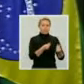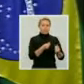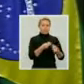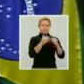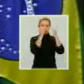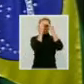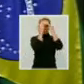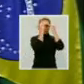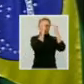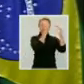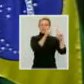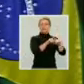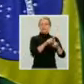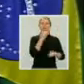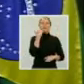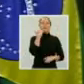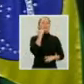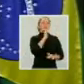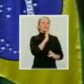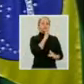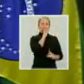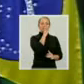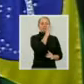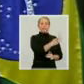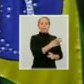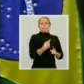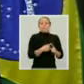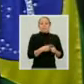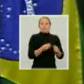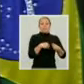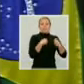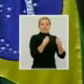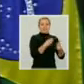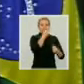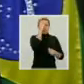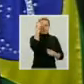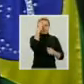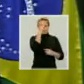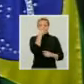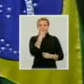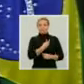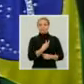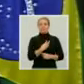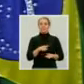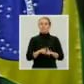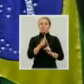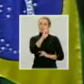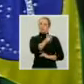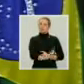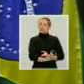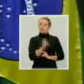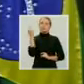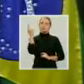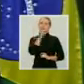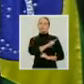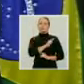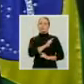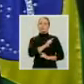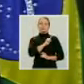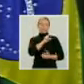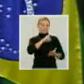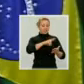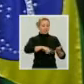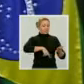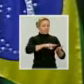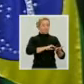respeito e admiração, pois garantiu ao deficiente visual o direito de manipular a linguagem escrita.